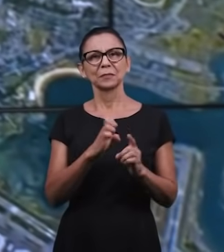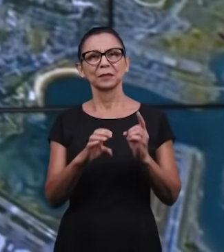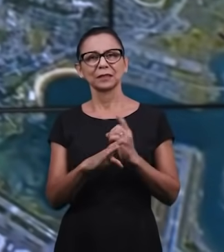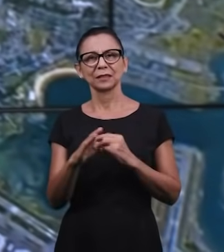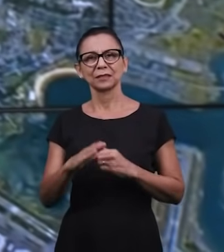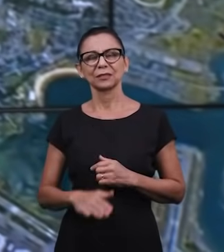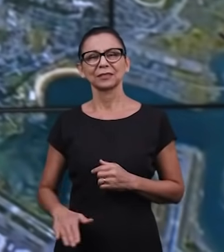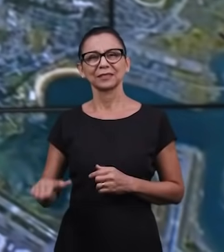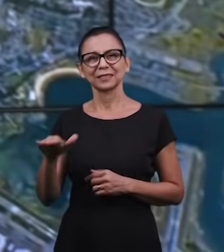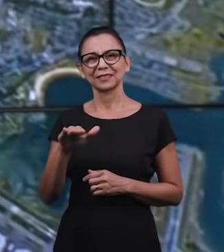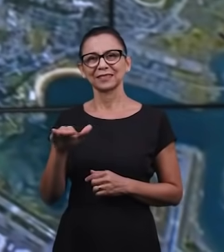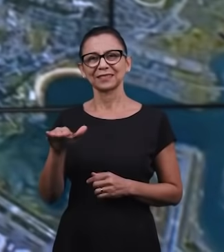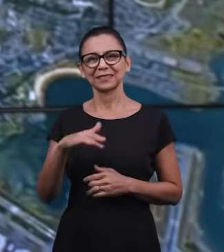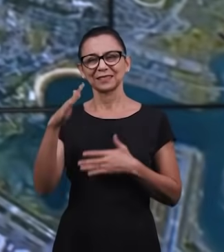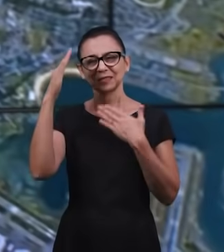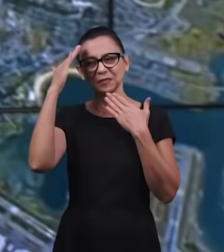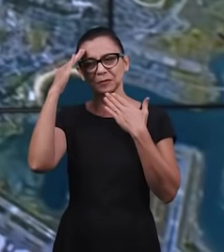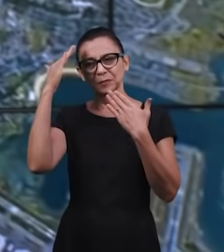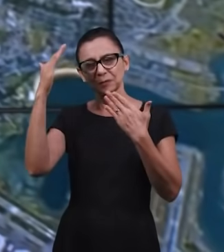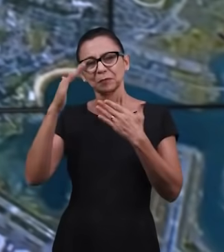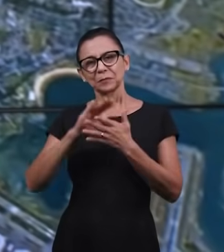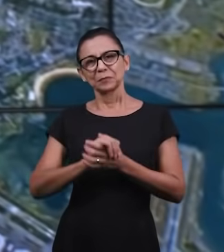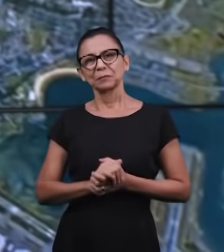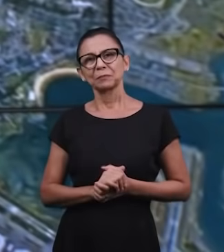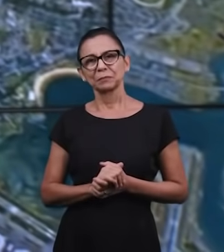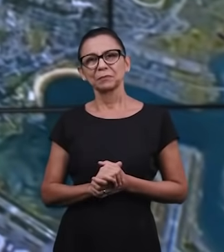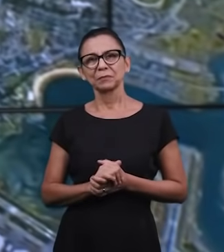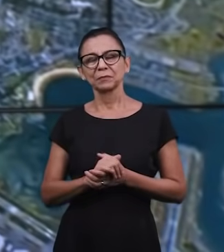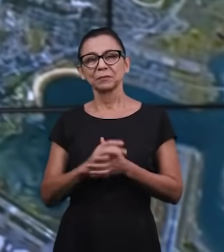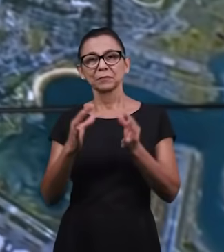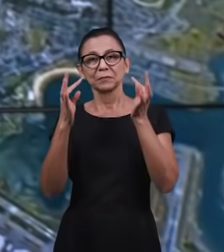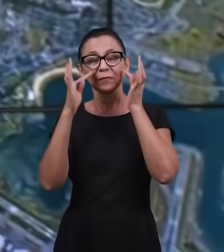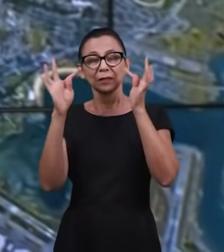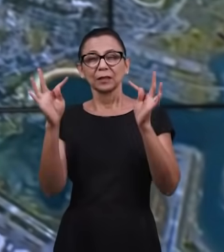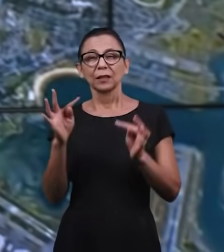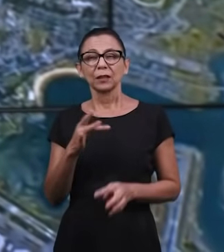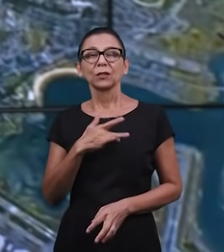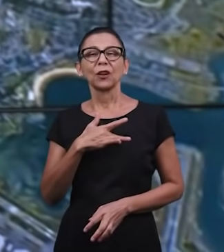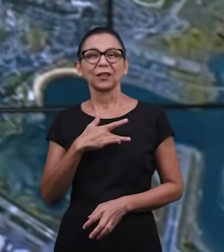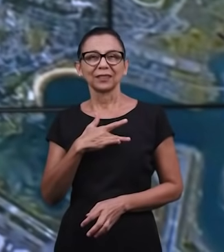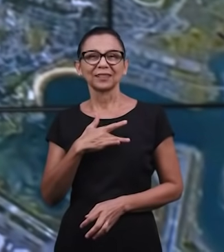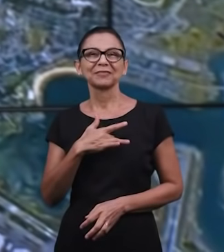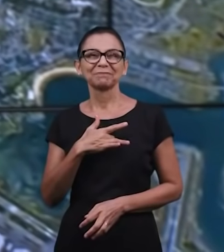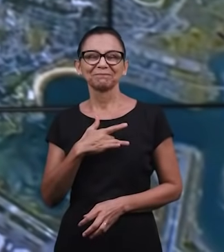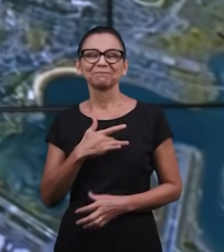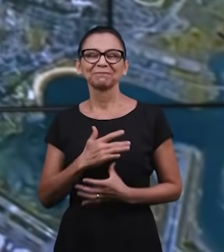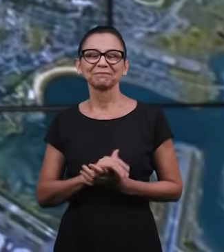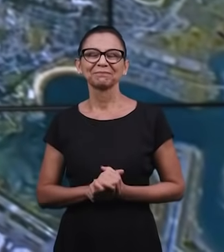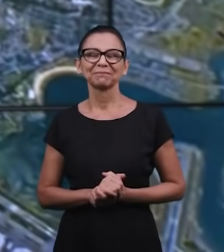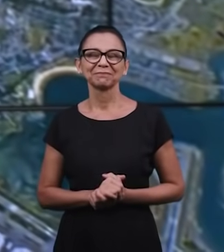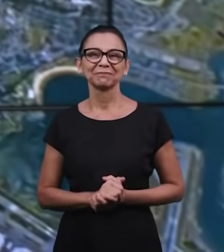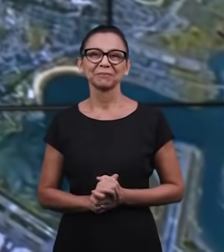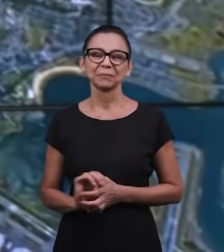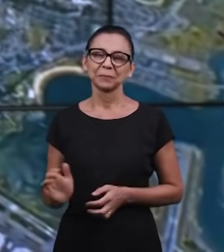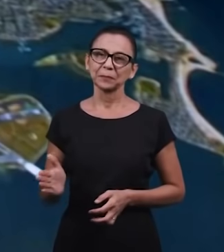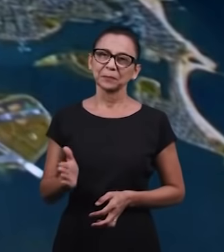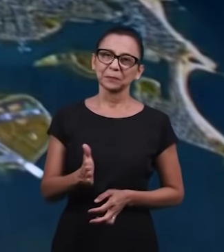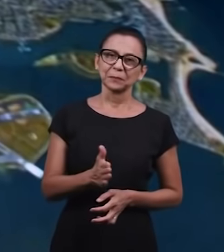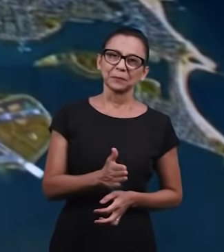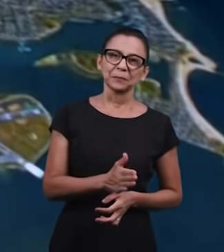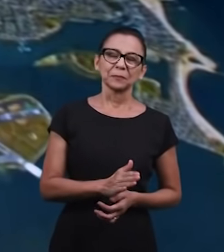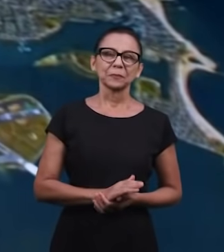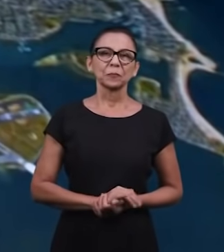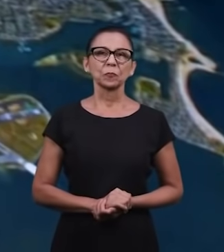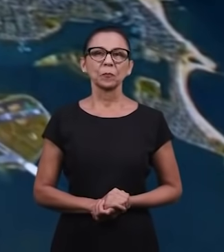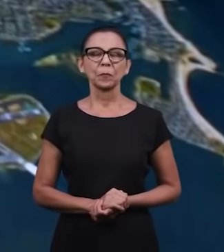de crianças. Muito obrigado, Jefferson. Esse testemunho realmente toca profundamente os nossos corações. Glória a Deus.